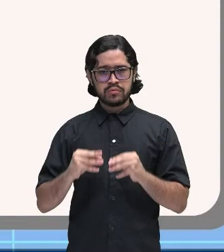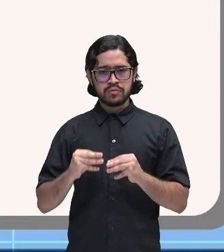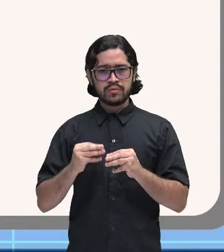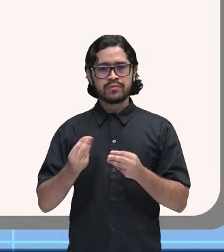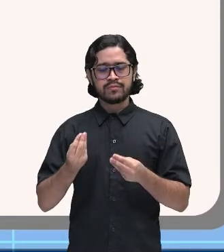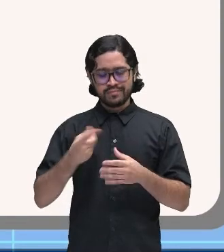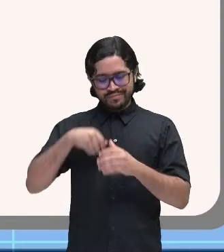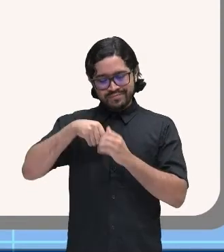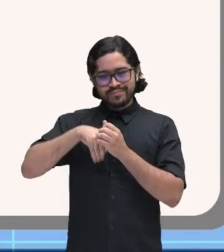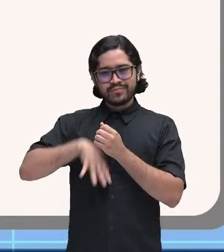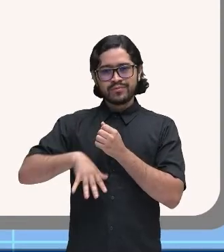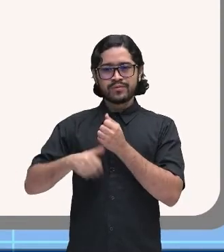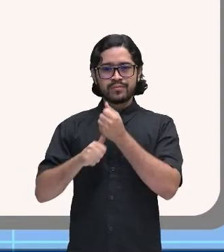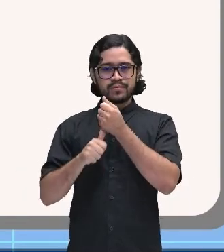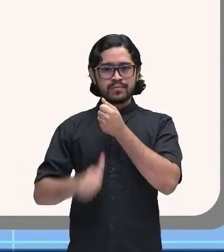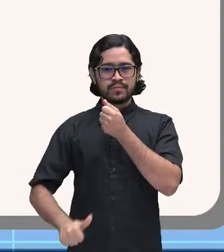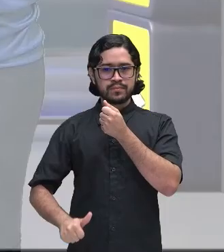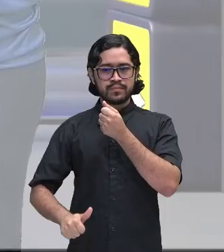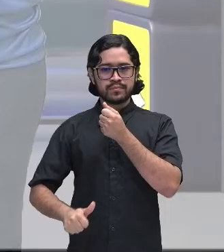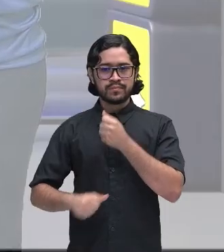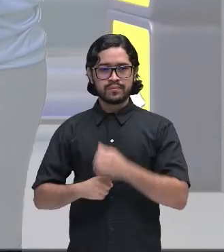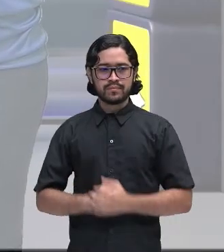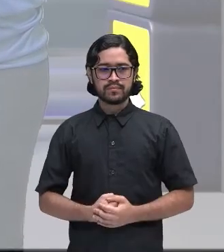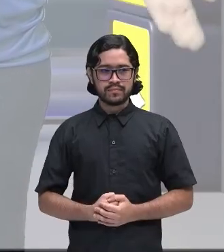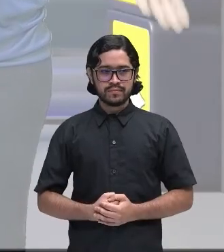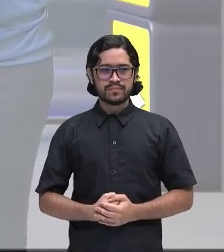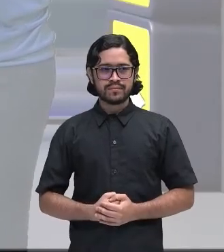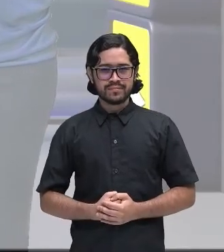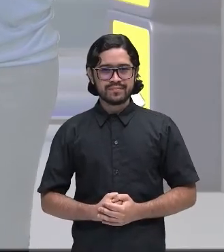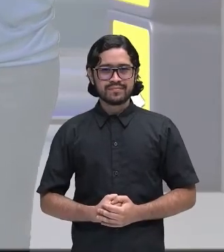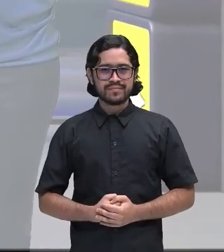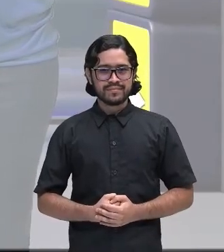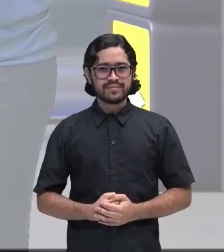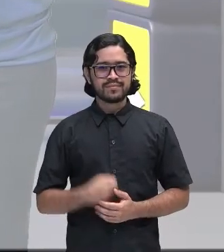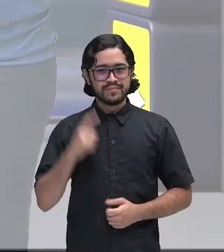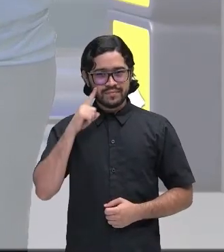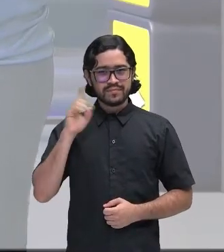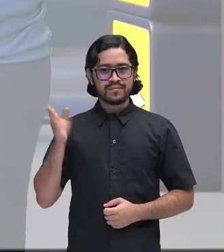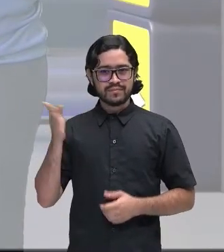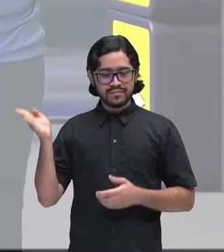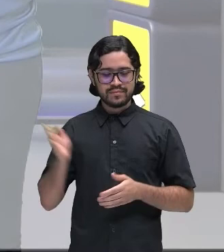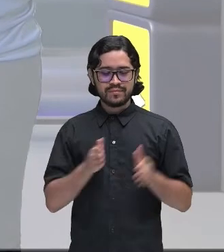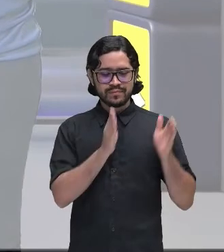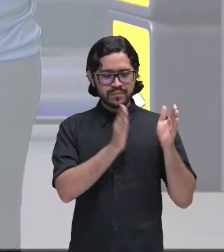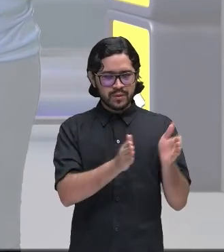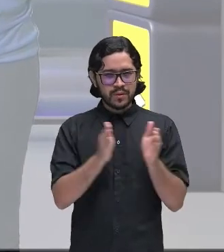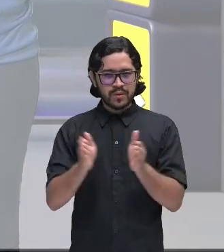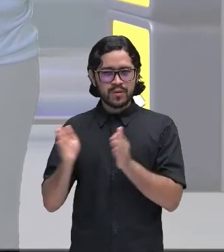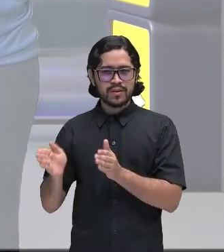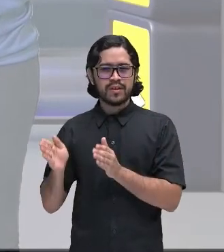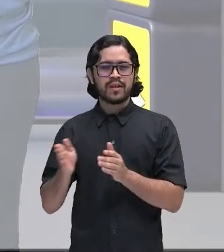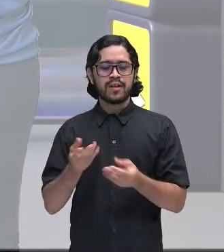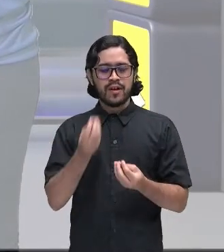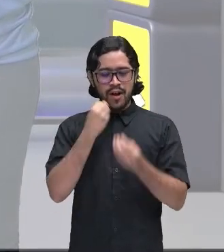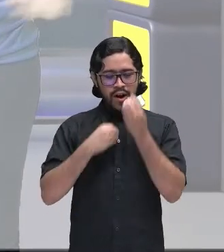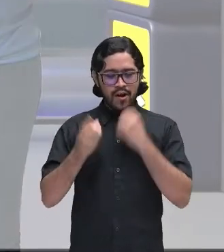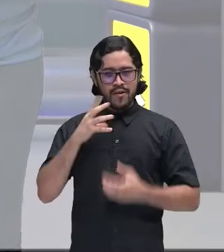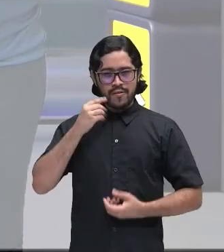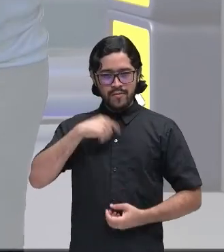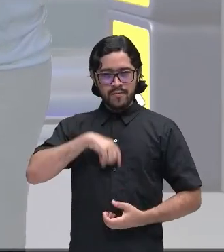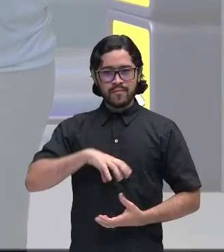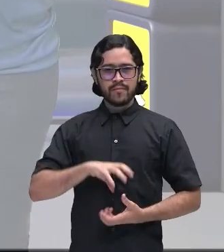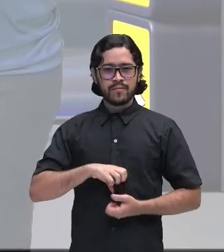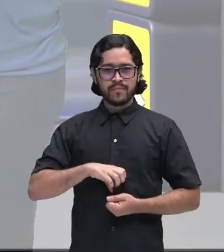serão expulsas pelo ânus. Então, pessoal, a gente viu aí a digestão do início ao fim. Agora vamos para a nossa